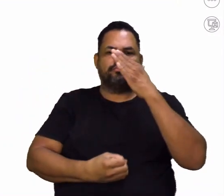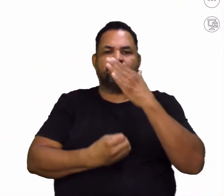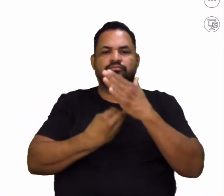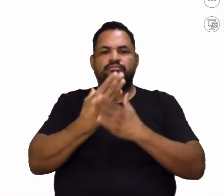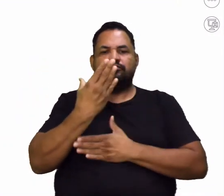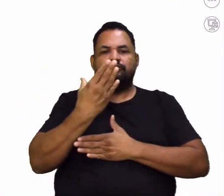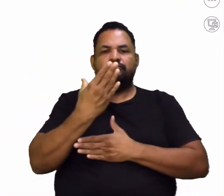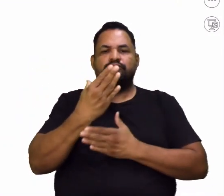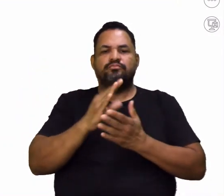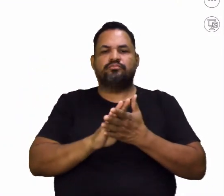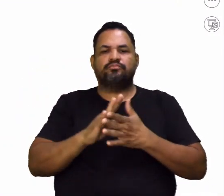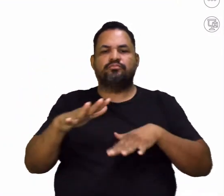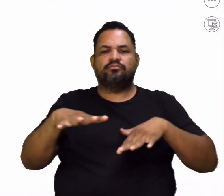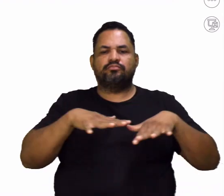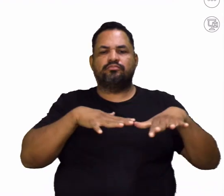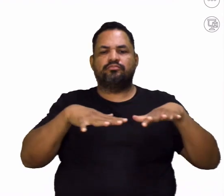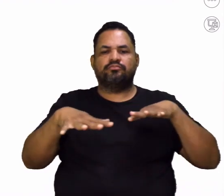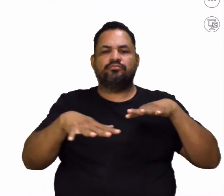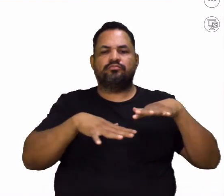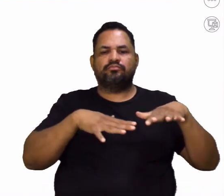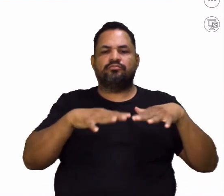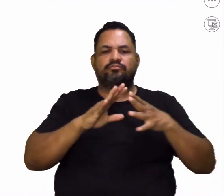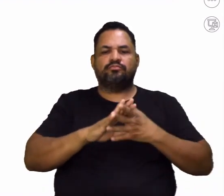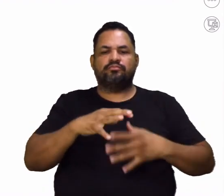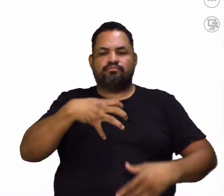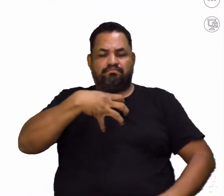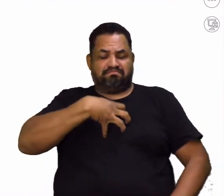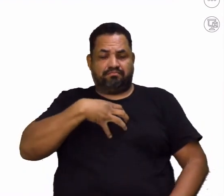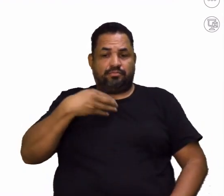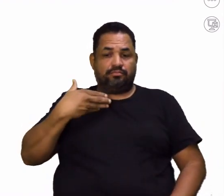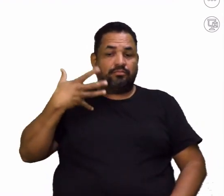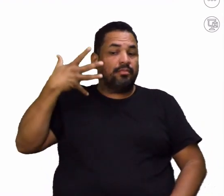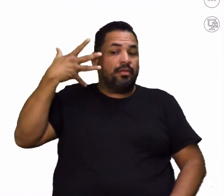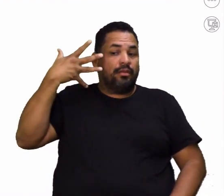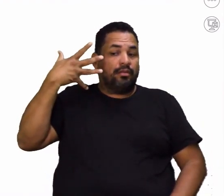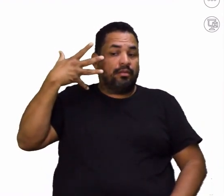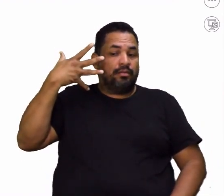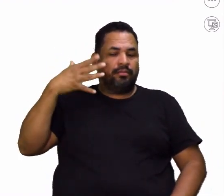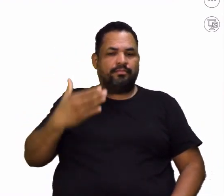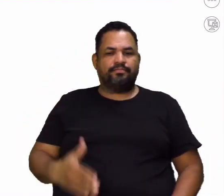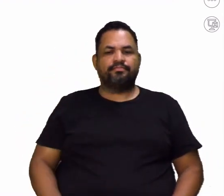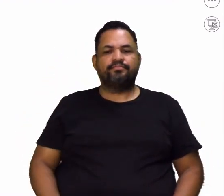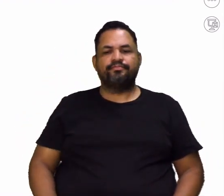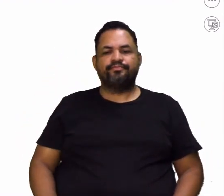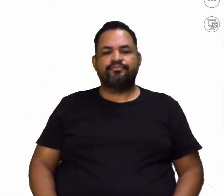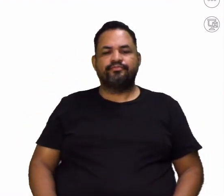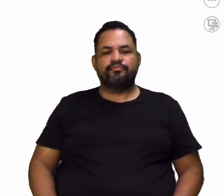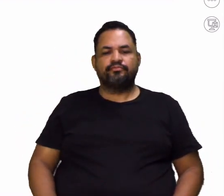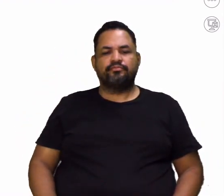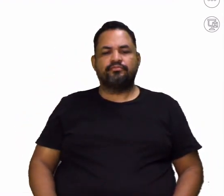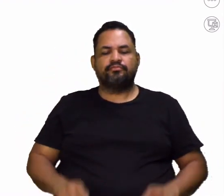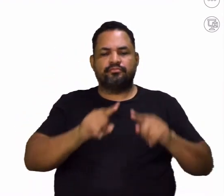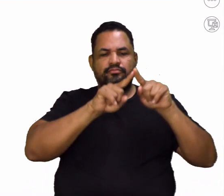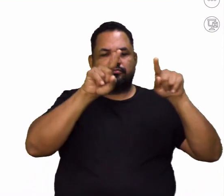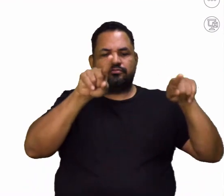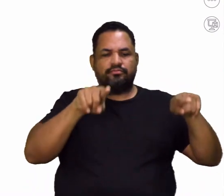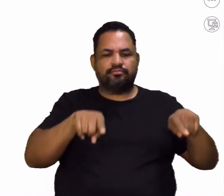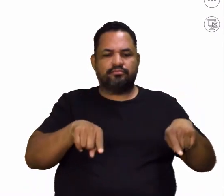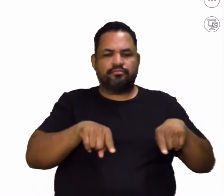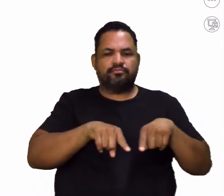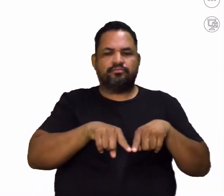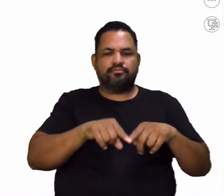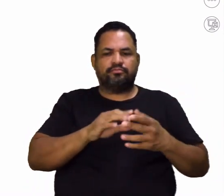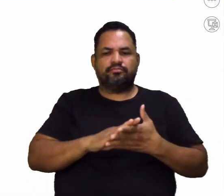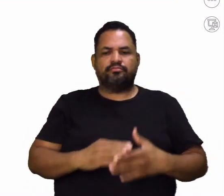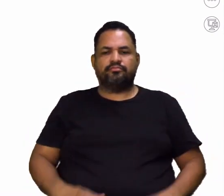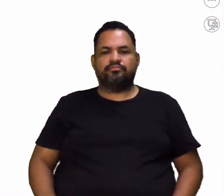nasceu o movimento impressionista Tá certo essa obra aqui é de